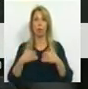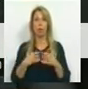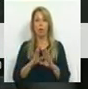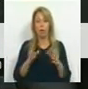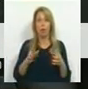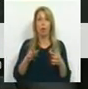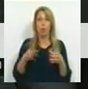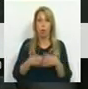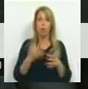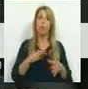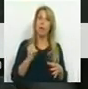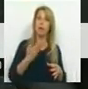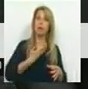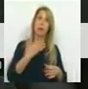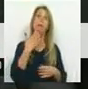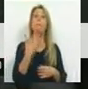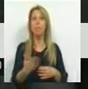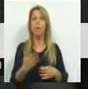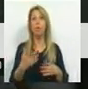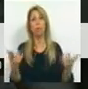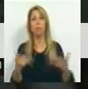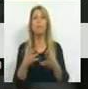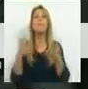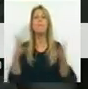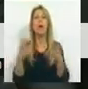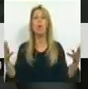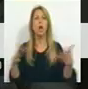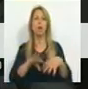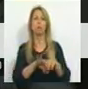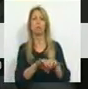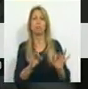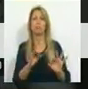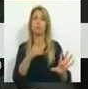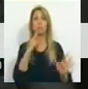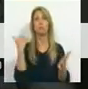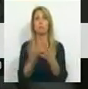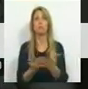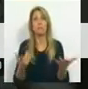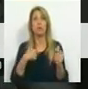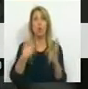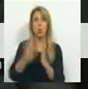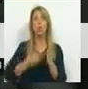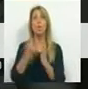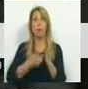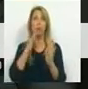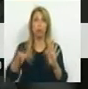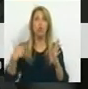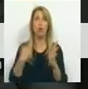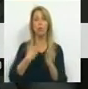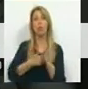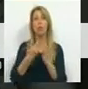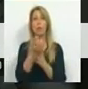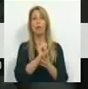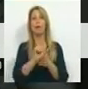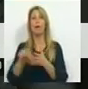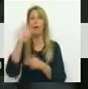Parlamentar do Partido Social Democrata, esse rolo compressor da maioria venha a fazer com que estes documentos enviados aos militantes do